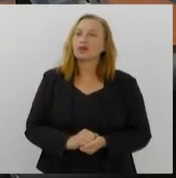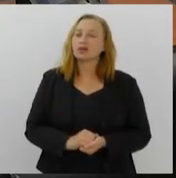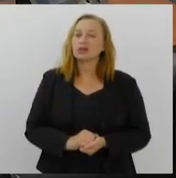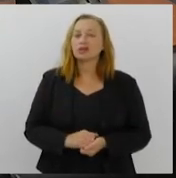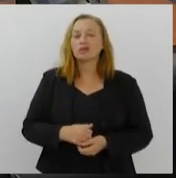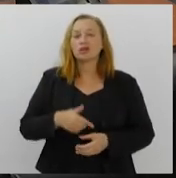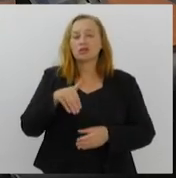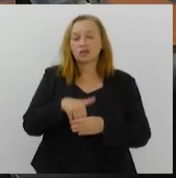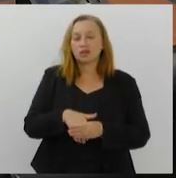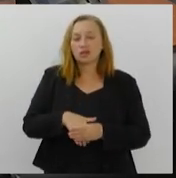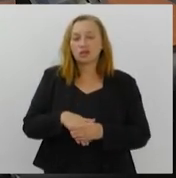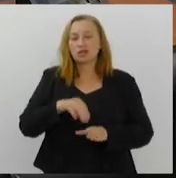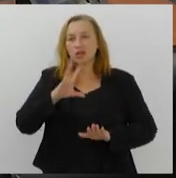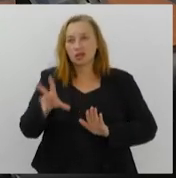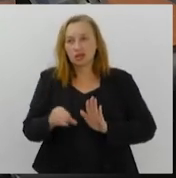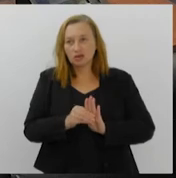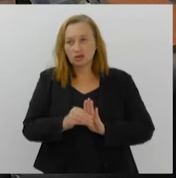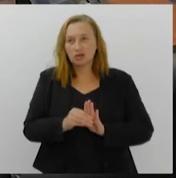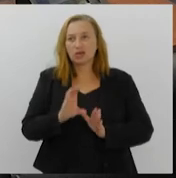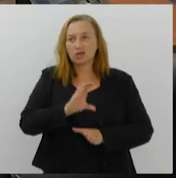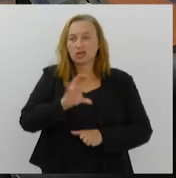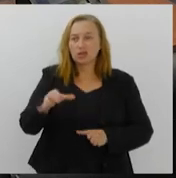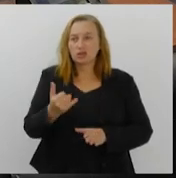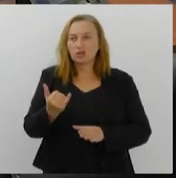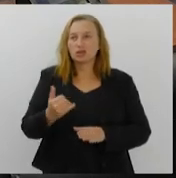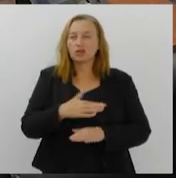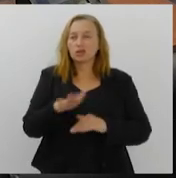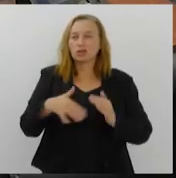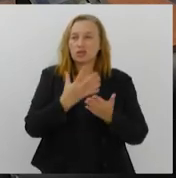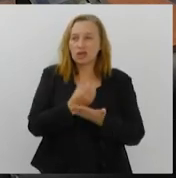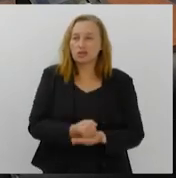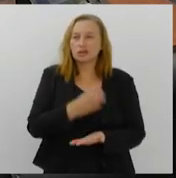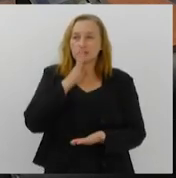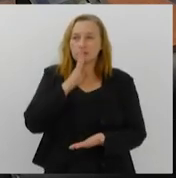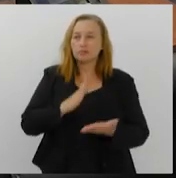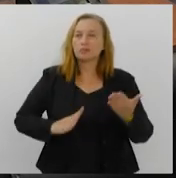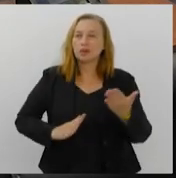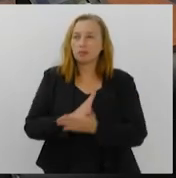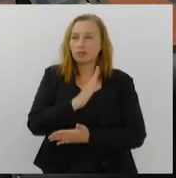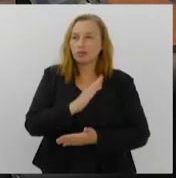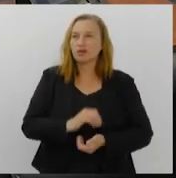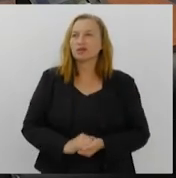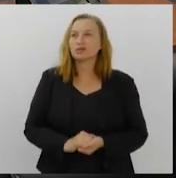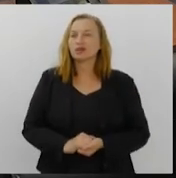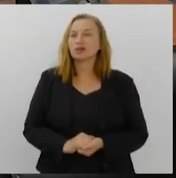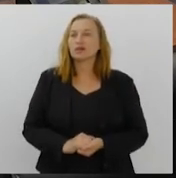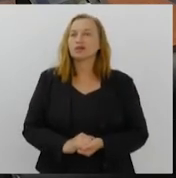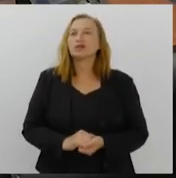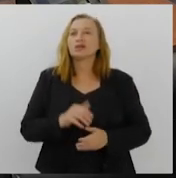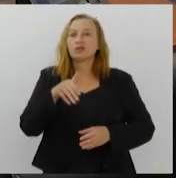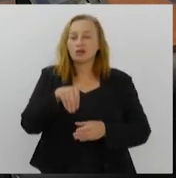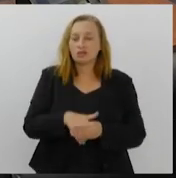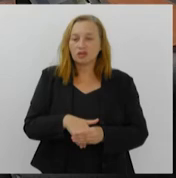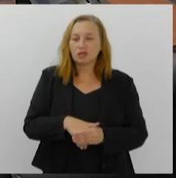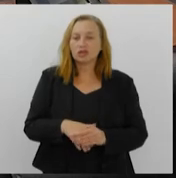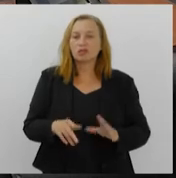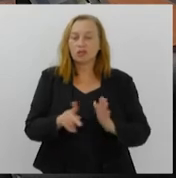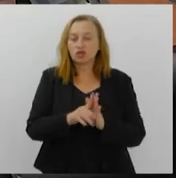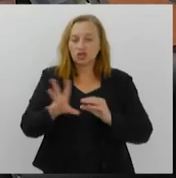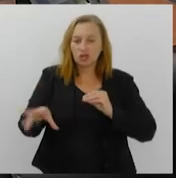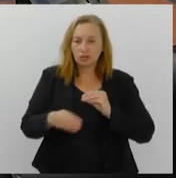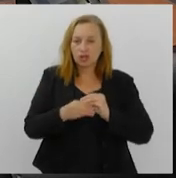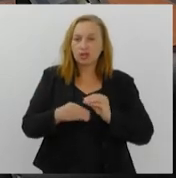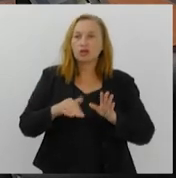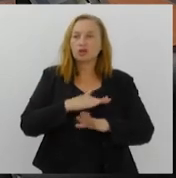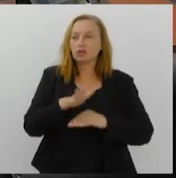em votação, as emendas da CCJ. Os senhores que a própria maneira como estão, aprovado. Em votação, o projeto assim